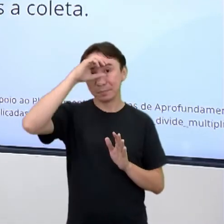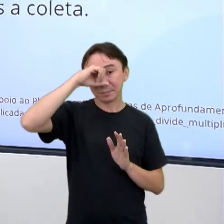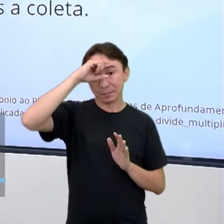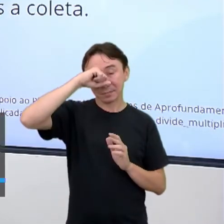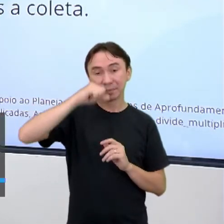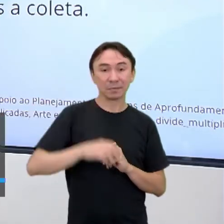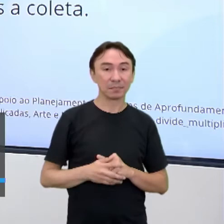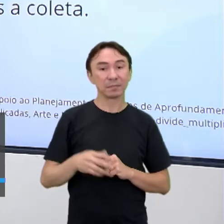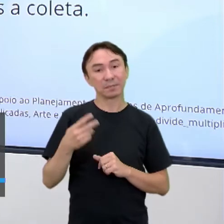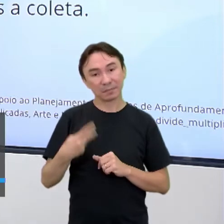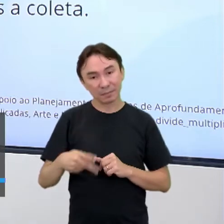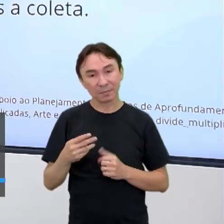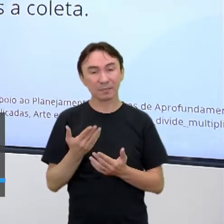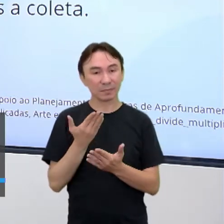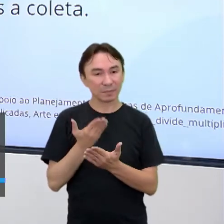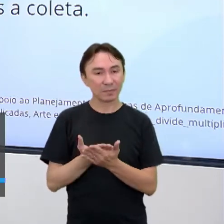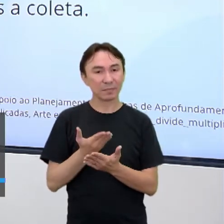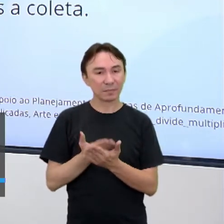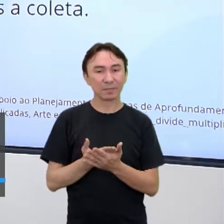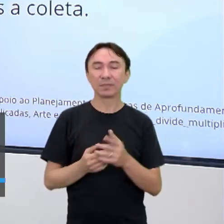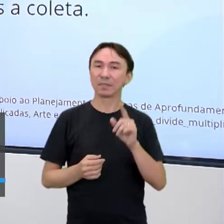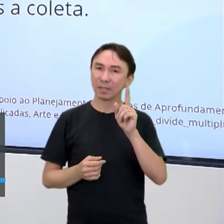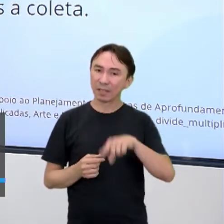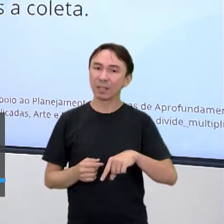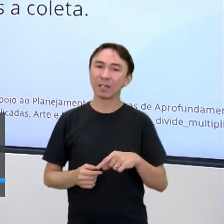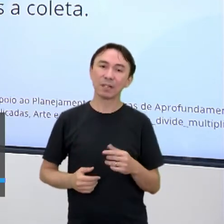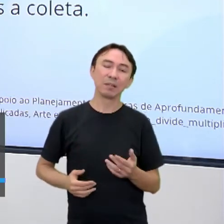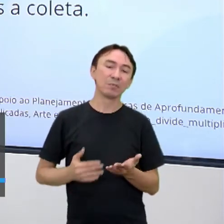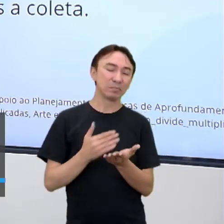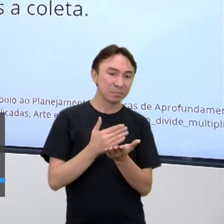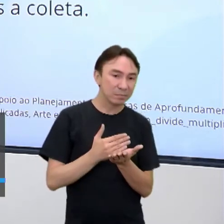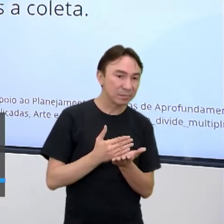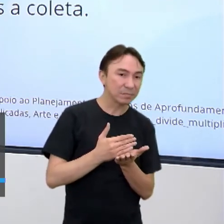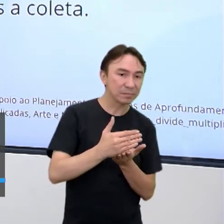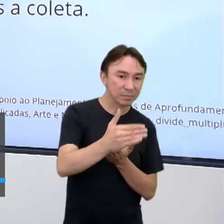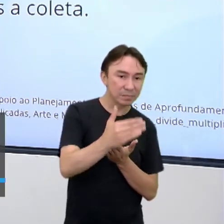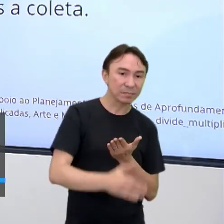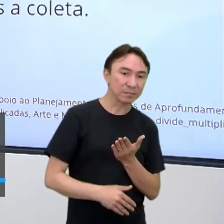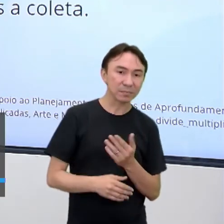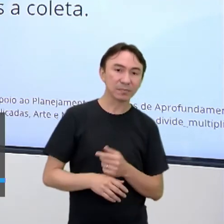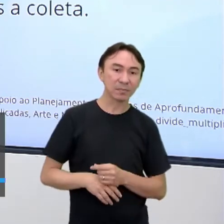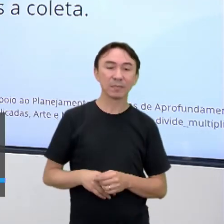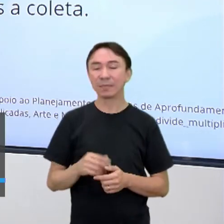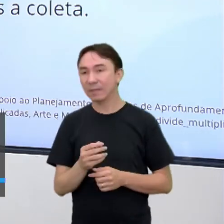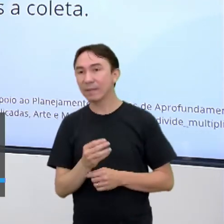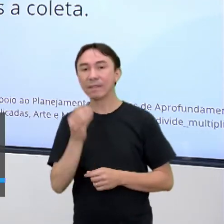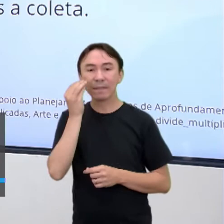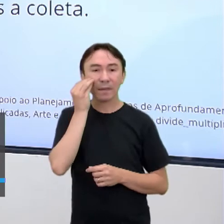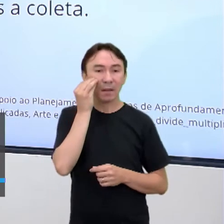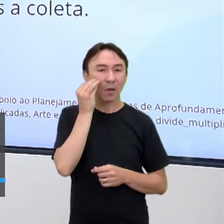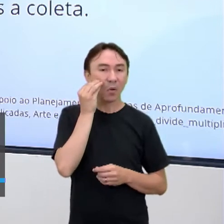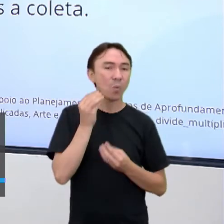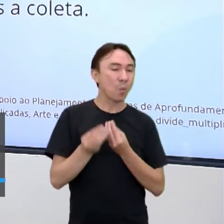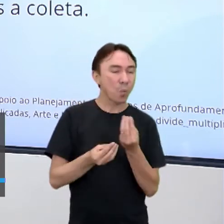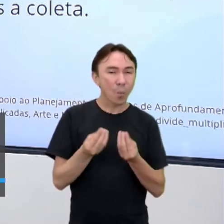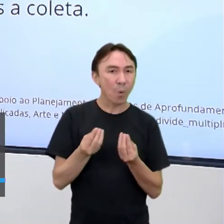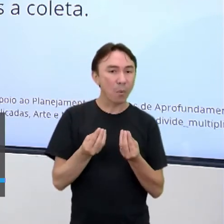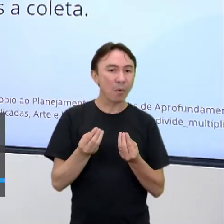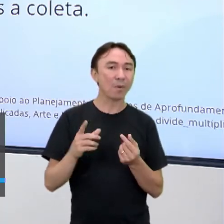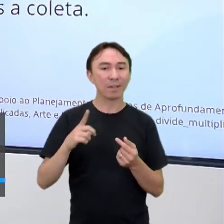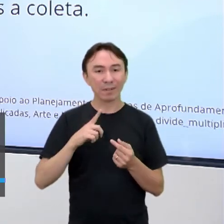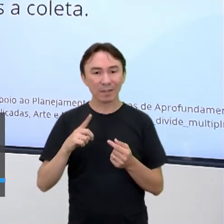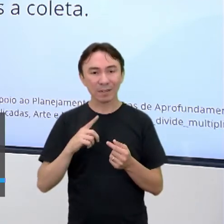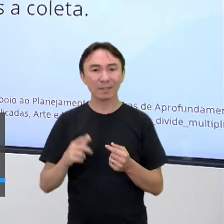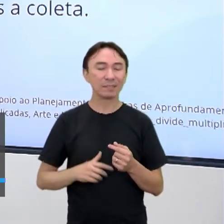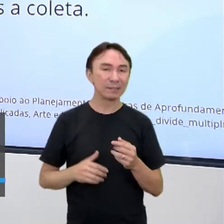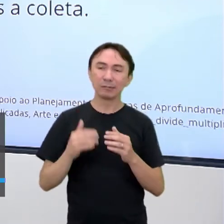a introdução, a gente vai mostrar aí para vocês os primeiros passos e tentar compreender o que é essa regressão linear simples, né, à medida